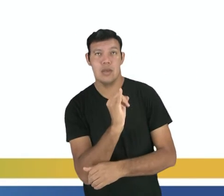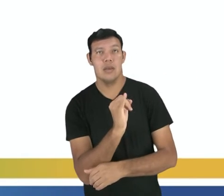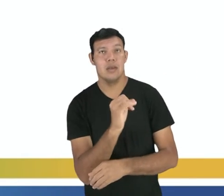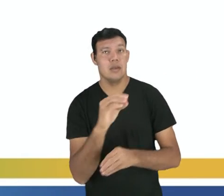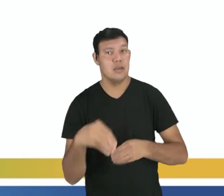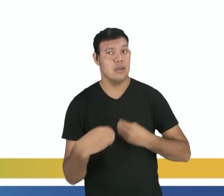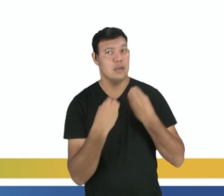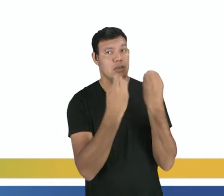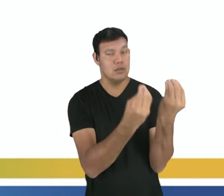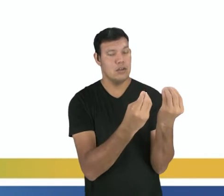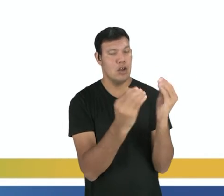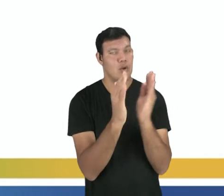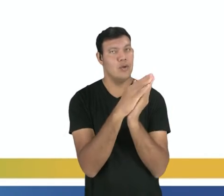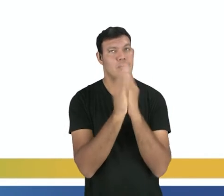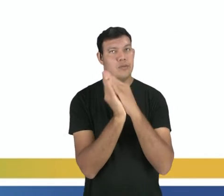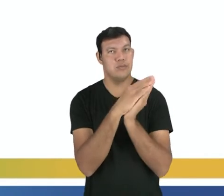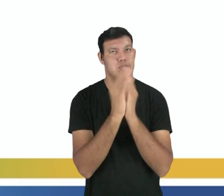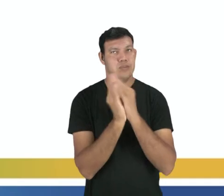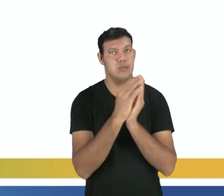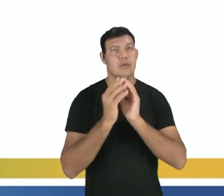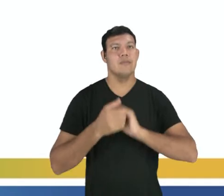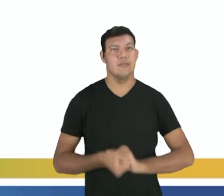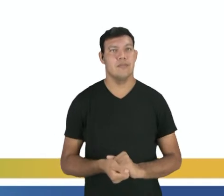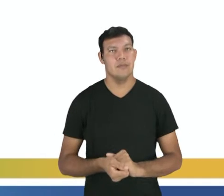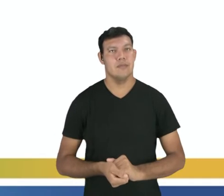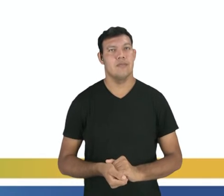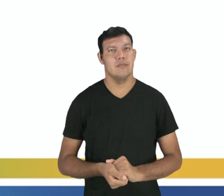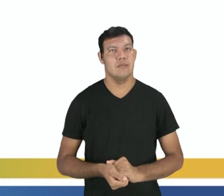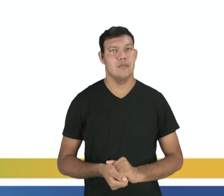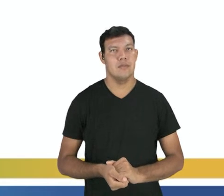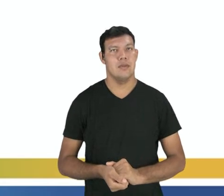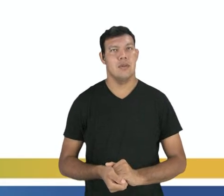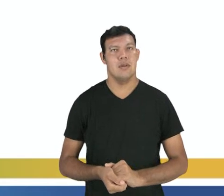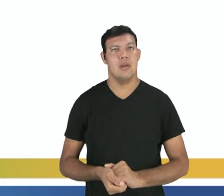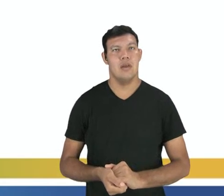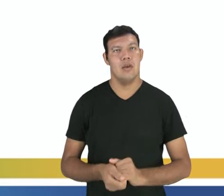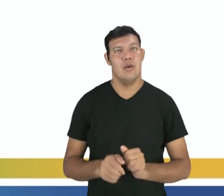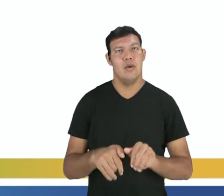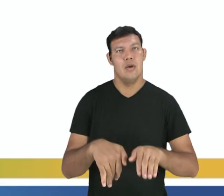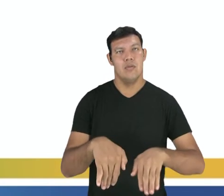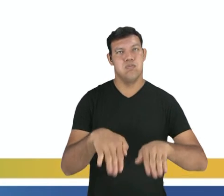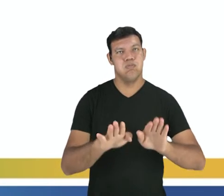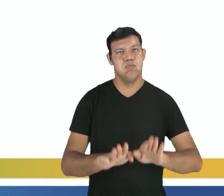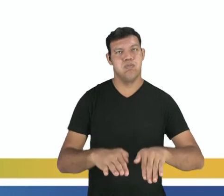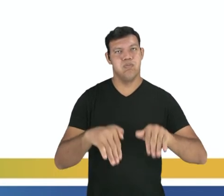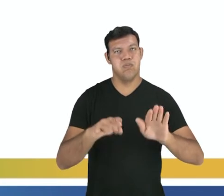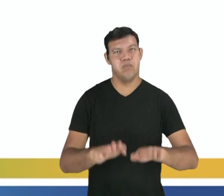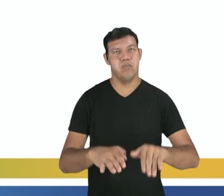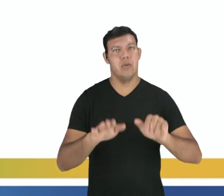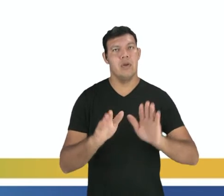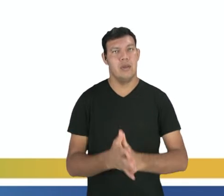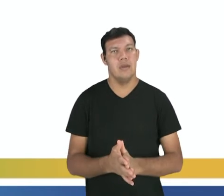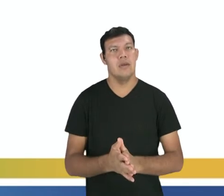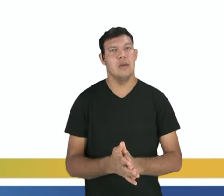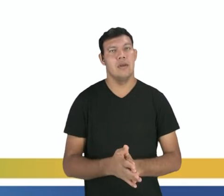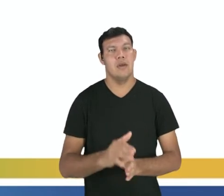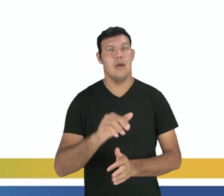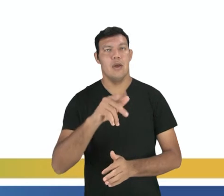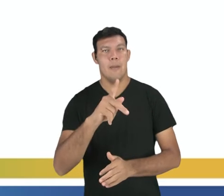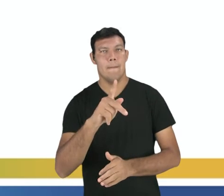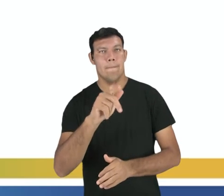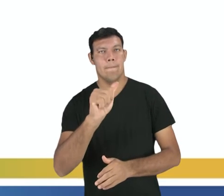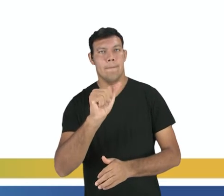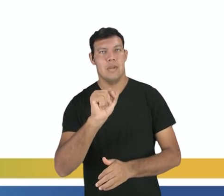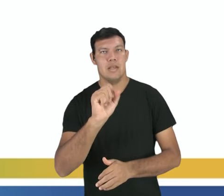fazia lição. Quando todos se recolheram aos seus aposentos, a dona da pensão pôde relaxar um pouco. Então